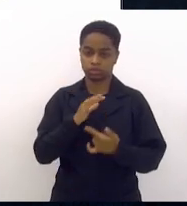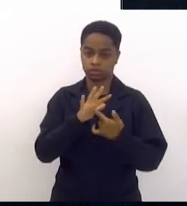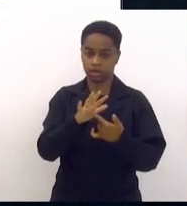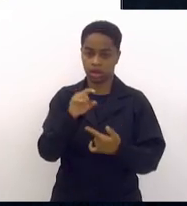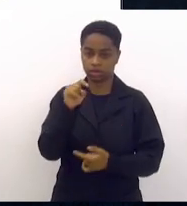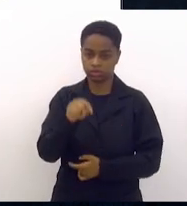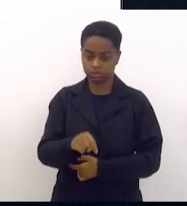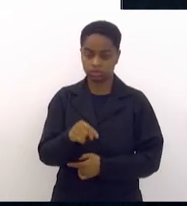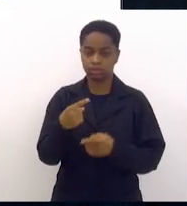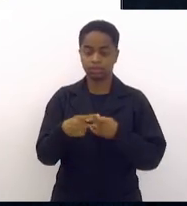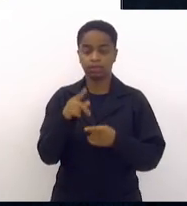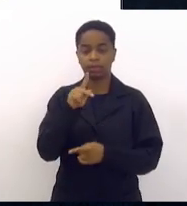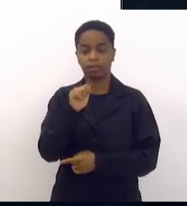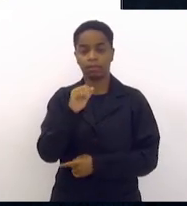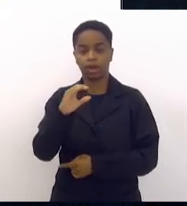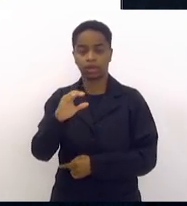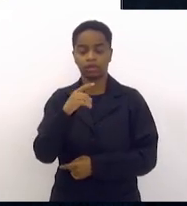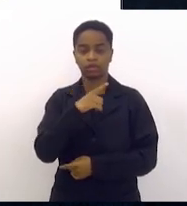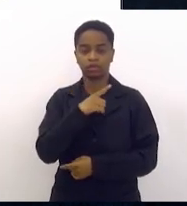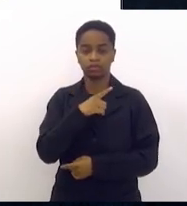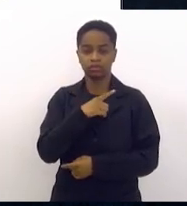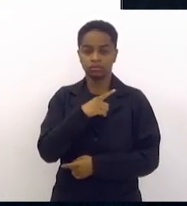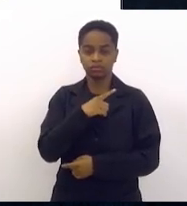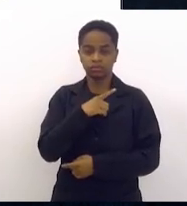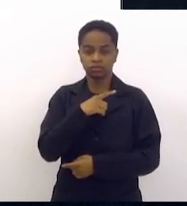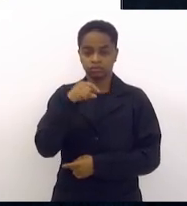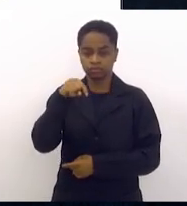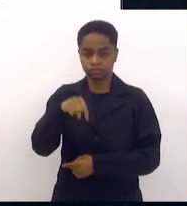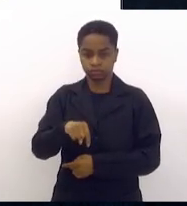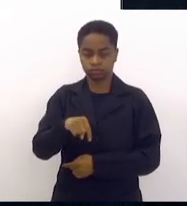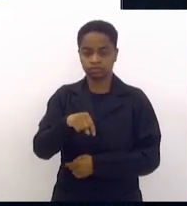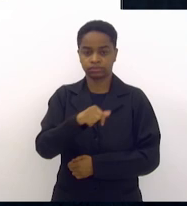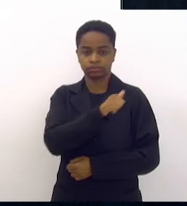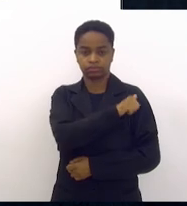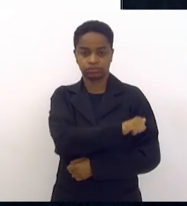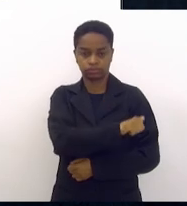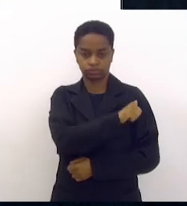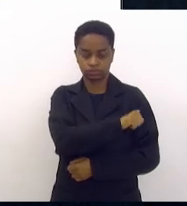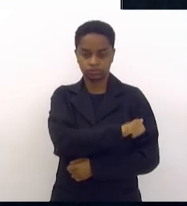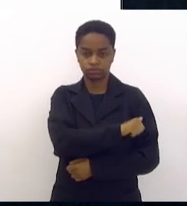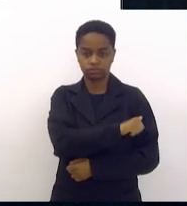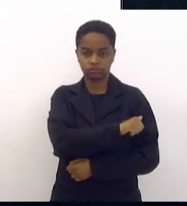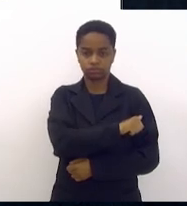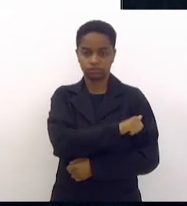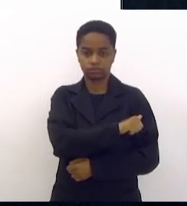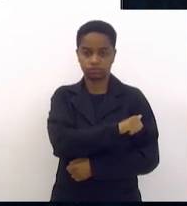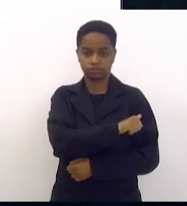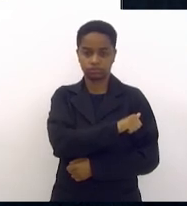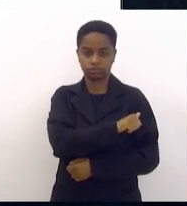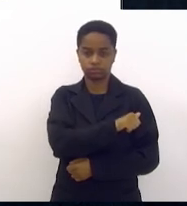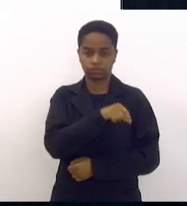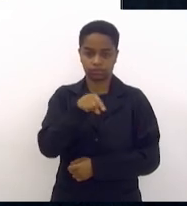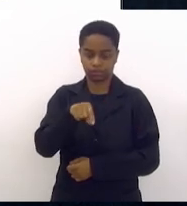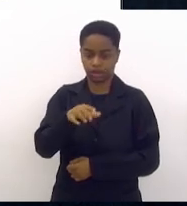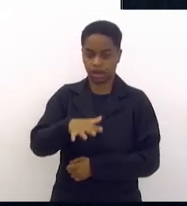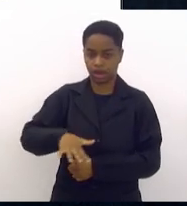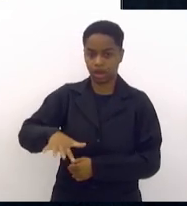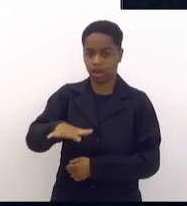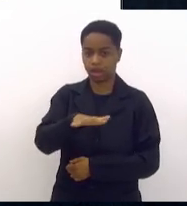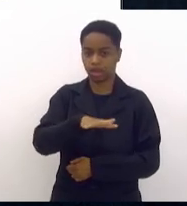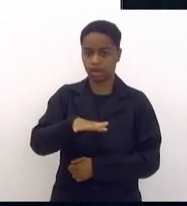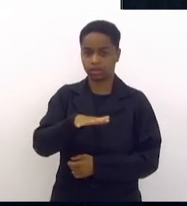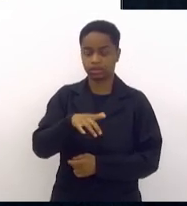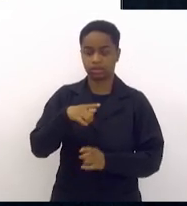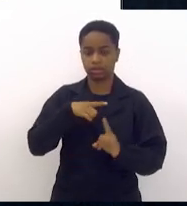PAC ele tem só aqui pro estado do do Rio de Janeiro quer dizer só para essa área de